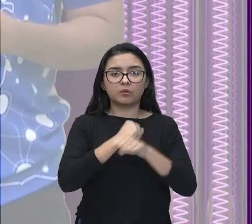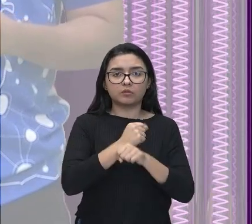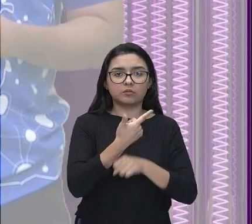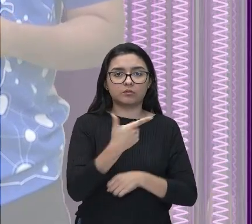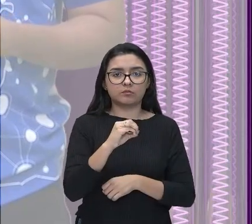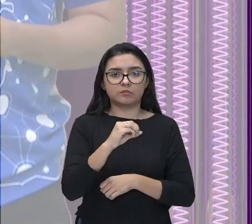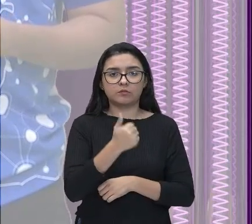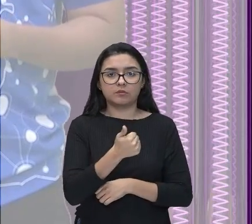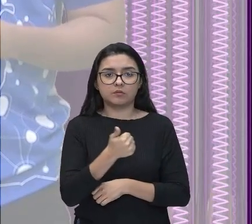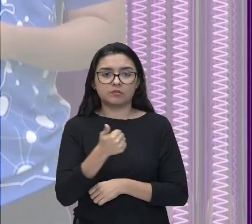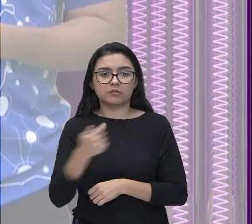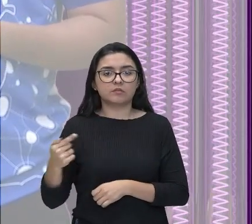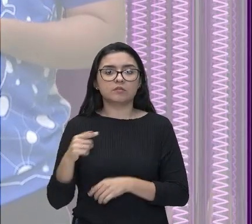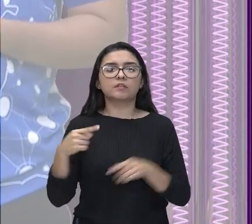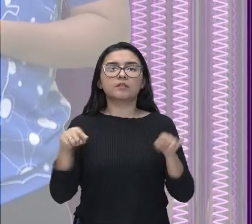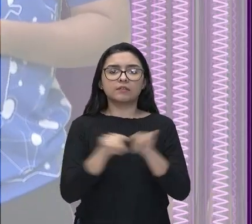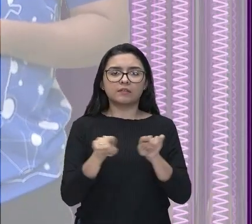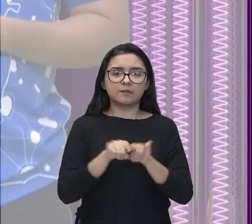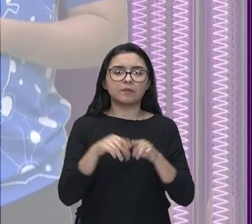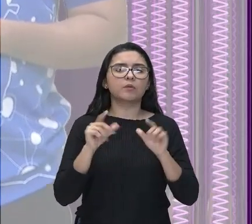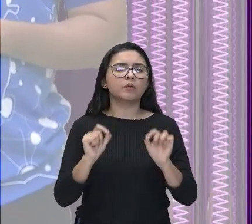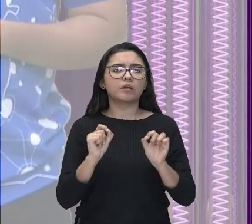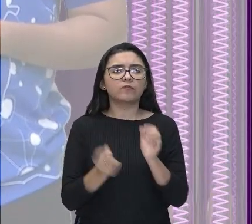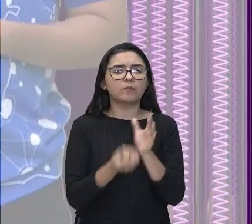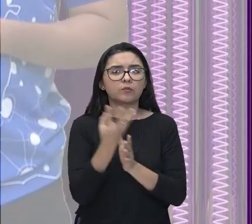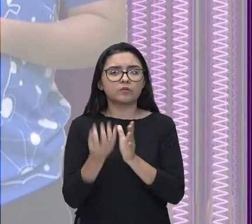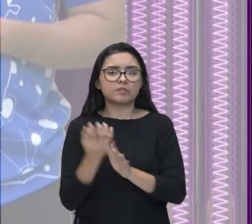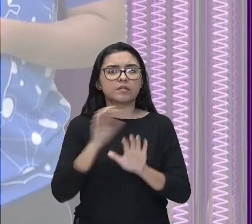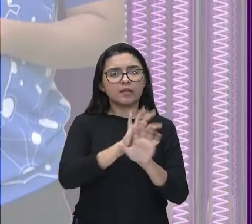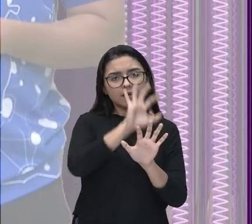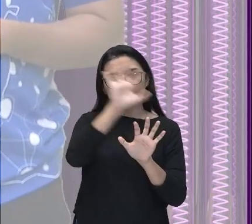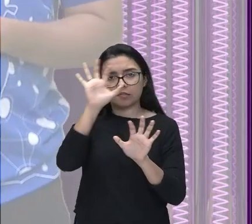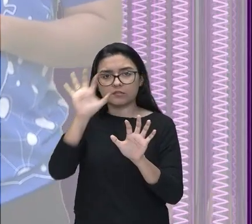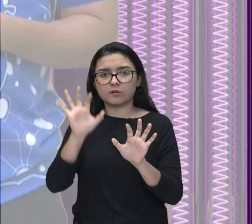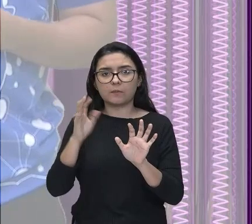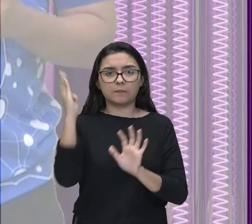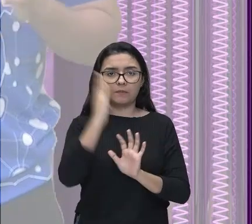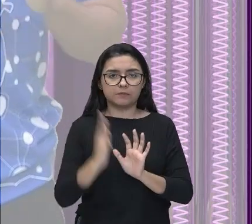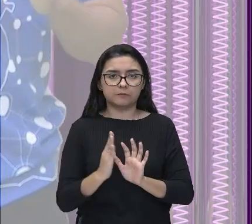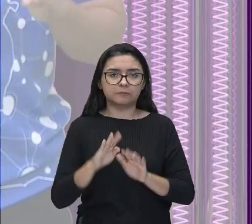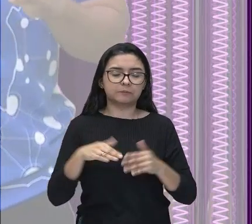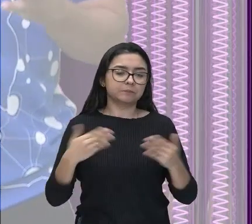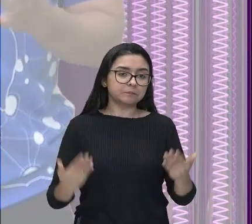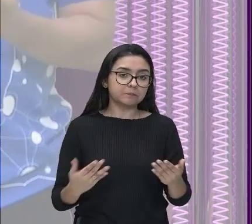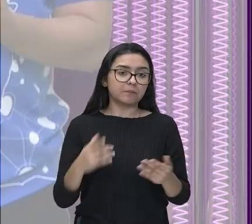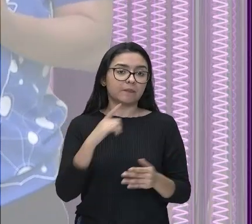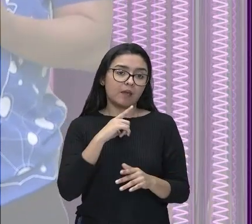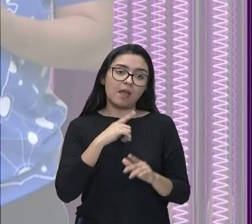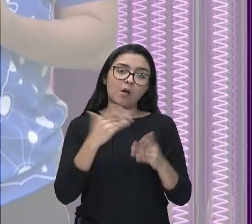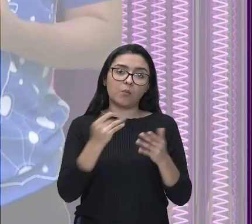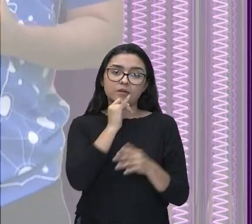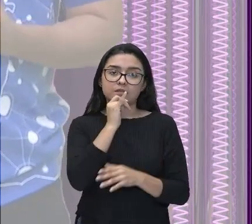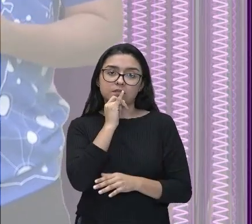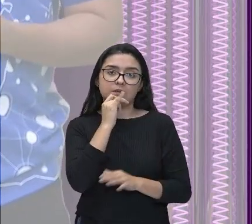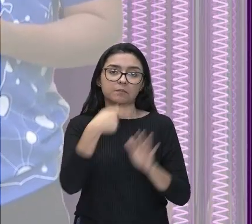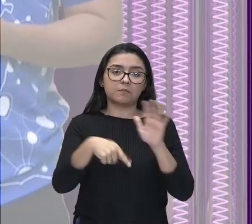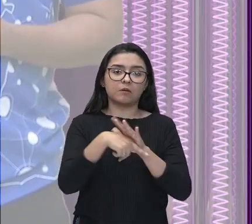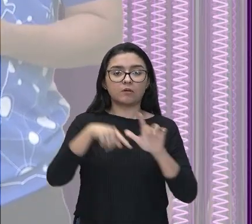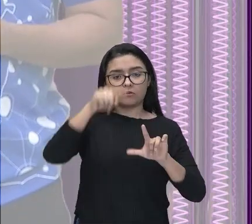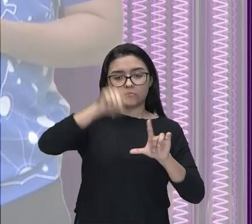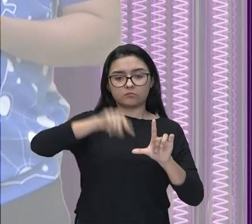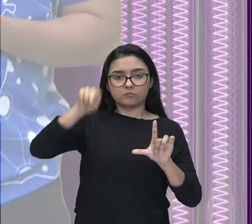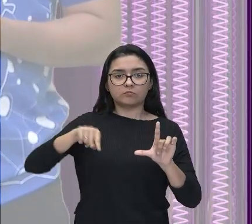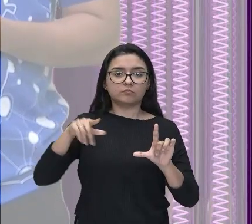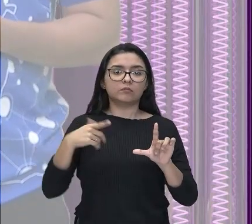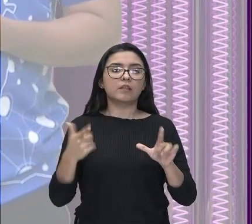foi produzido em cada uma das regiões. Tudo bem? Então, esse aqui é um exemplo. Aqui em cima